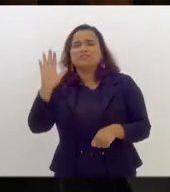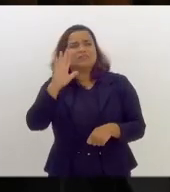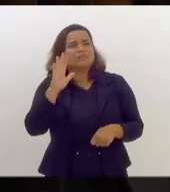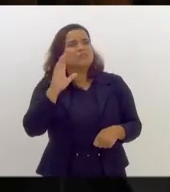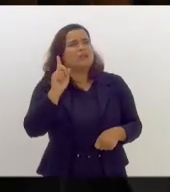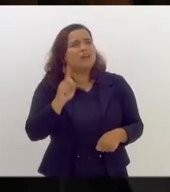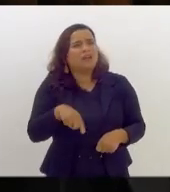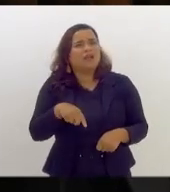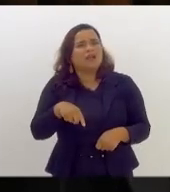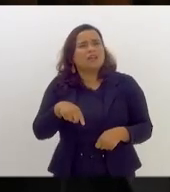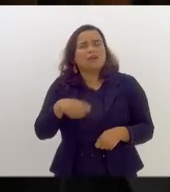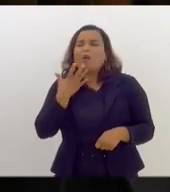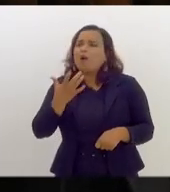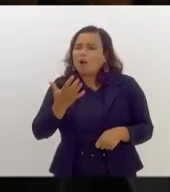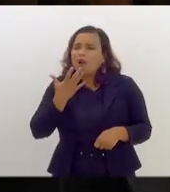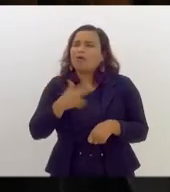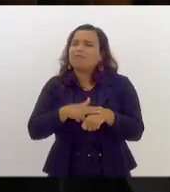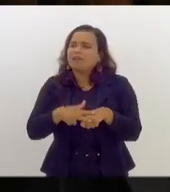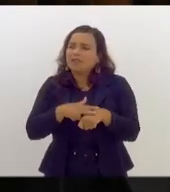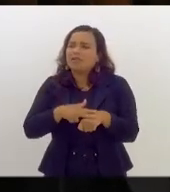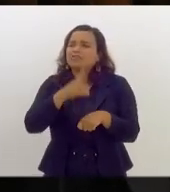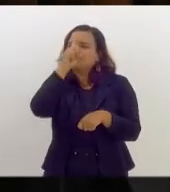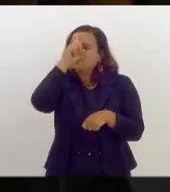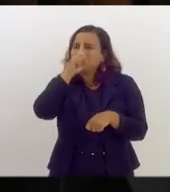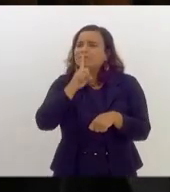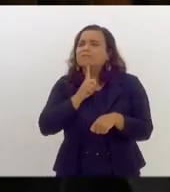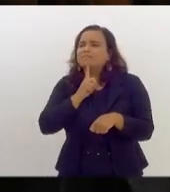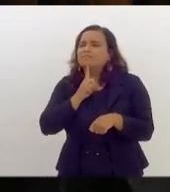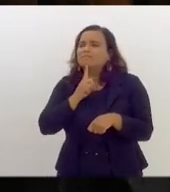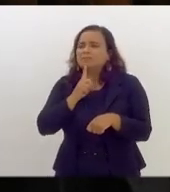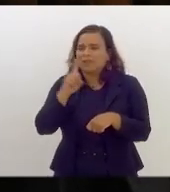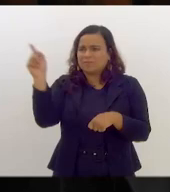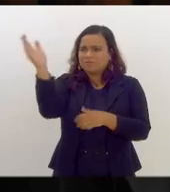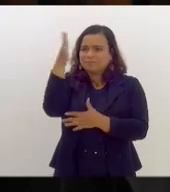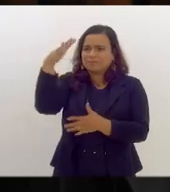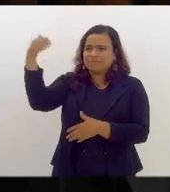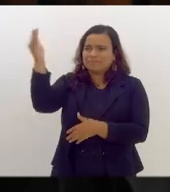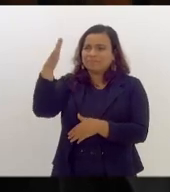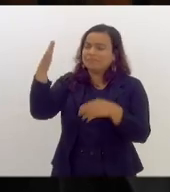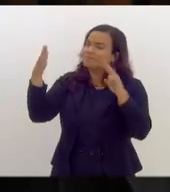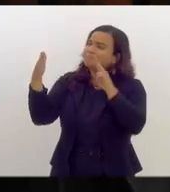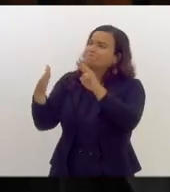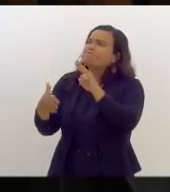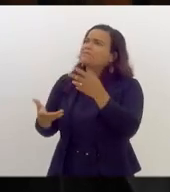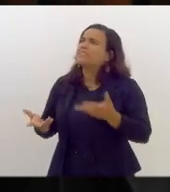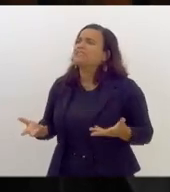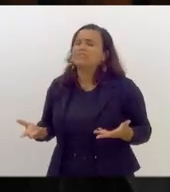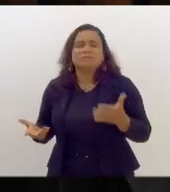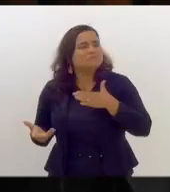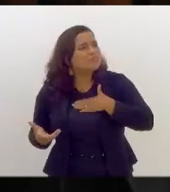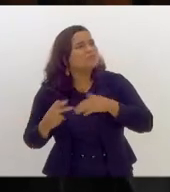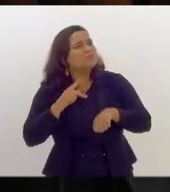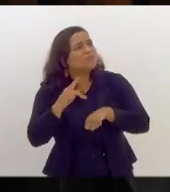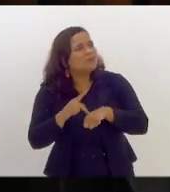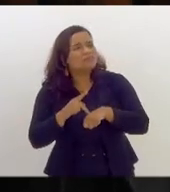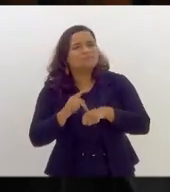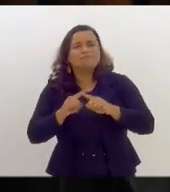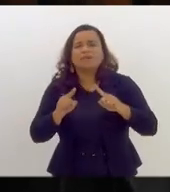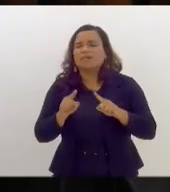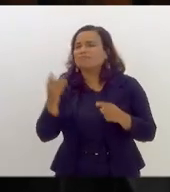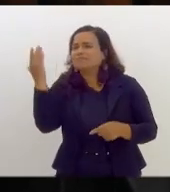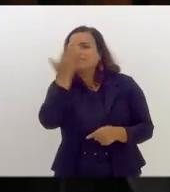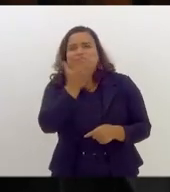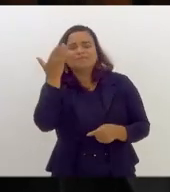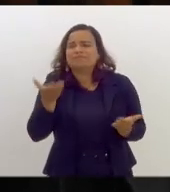verde amarelo na minha bandeira verde amarela o que eu não vejo é